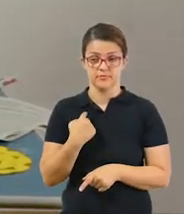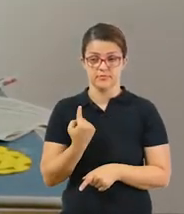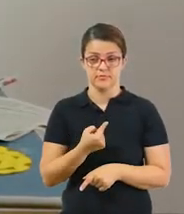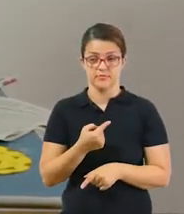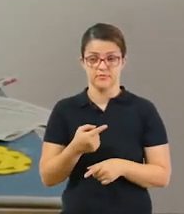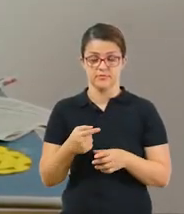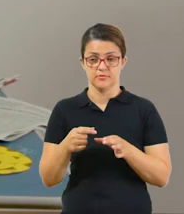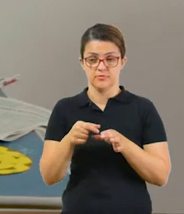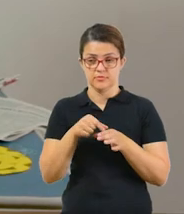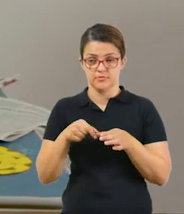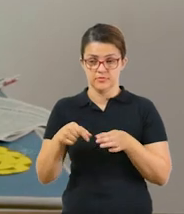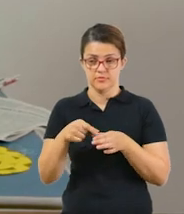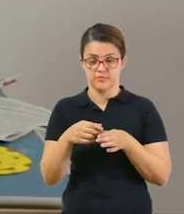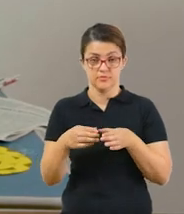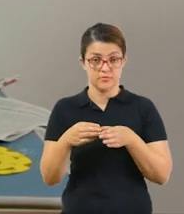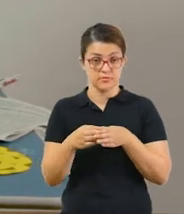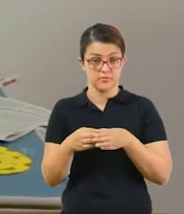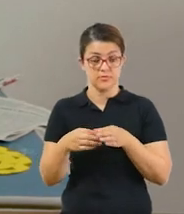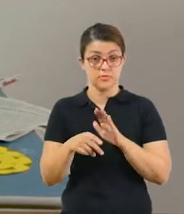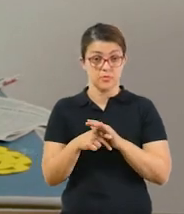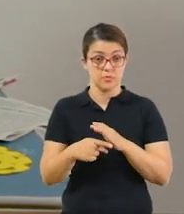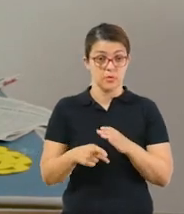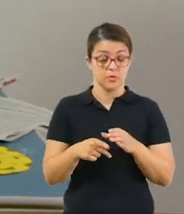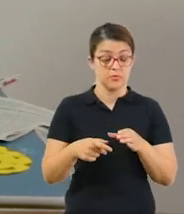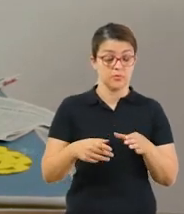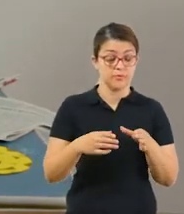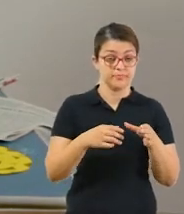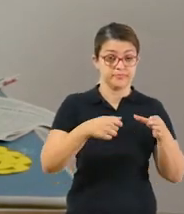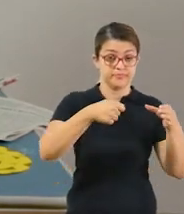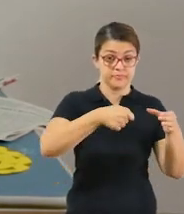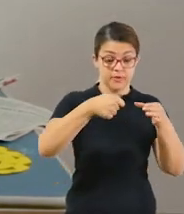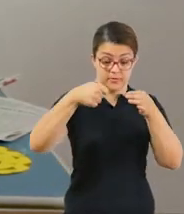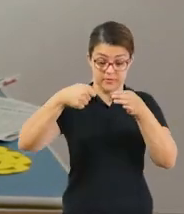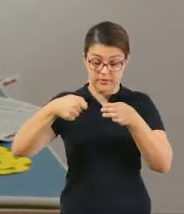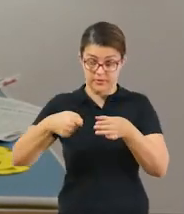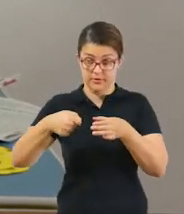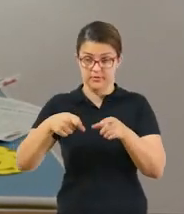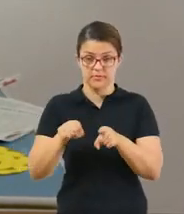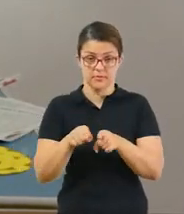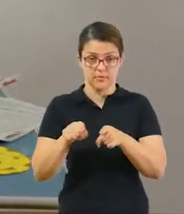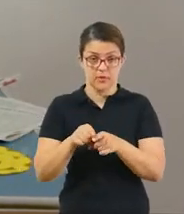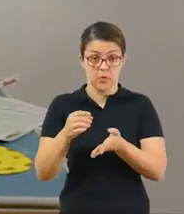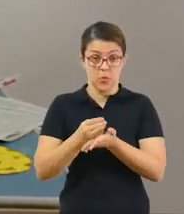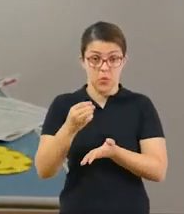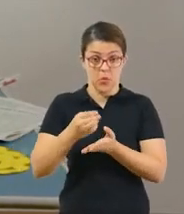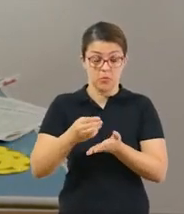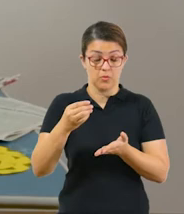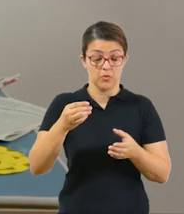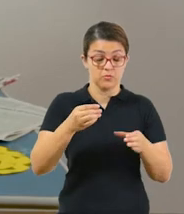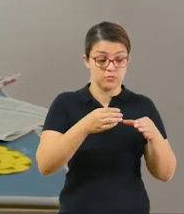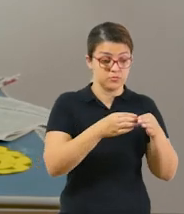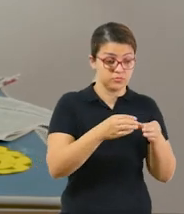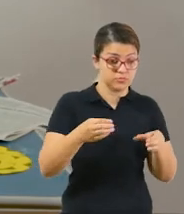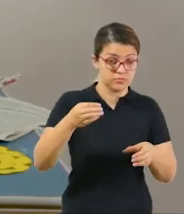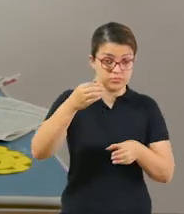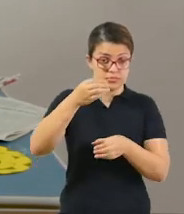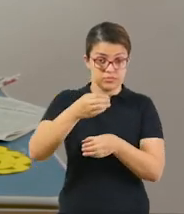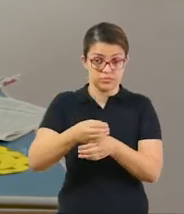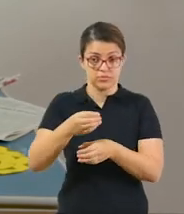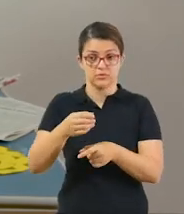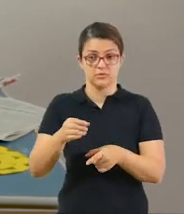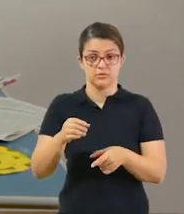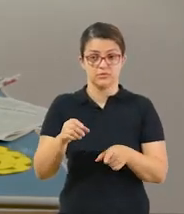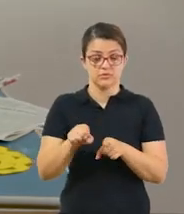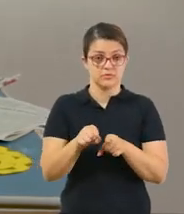de panelas que pode ser feito com jornal suporte para copos também ou pode ser até